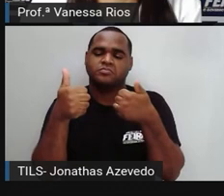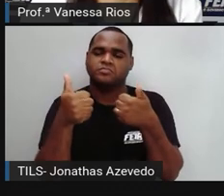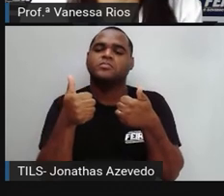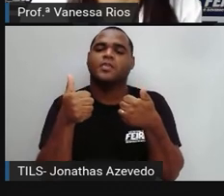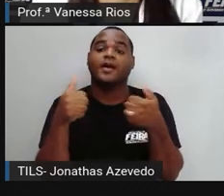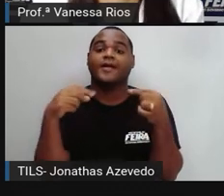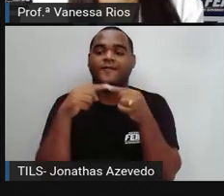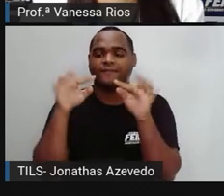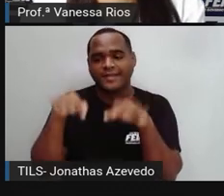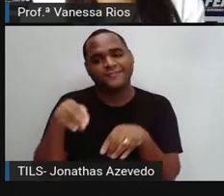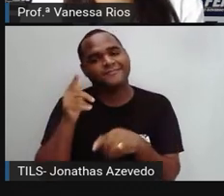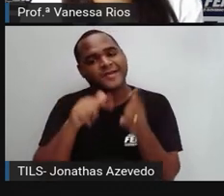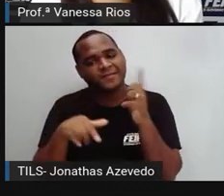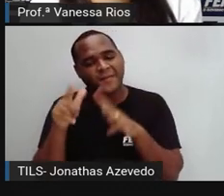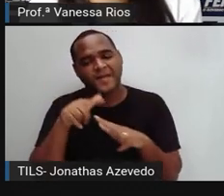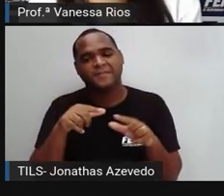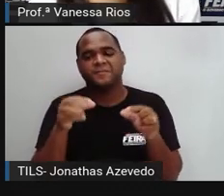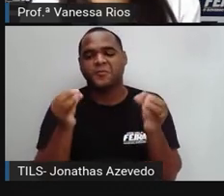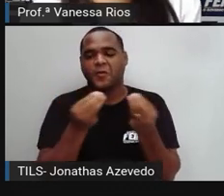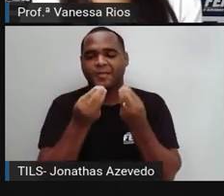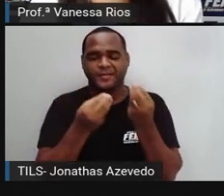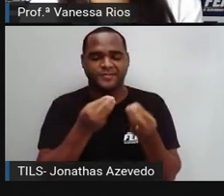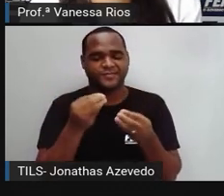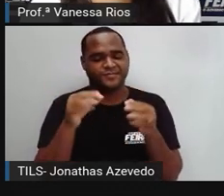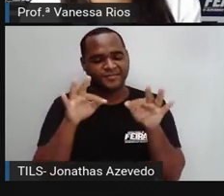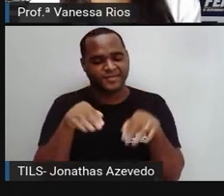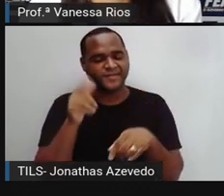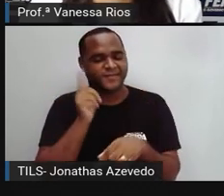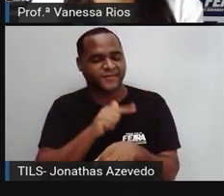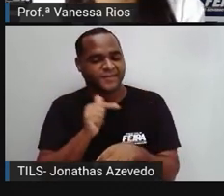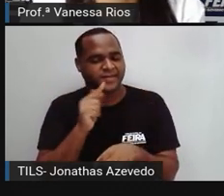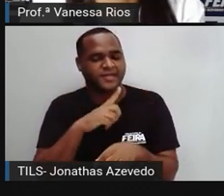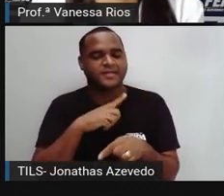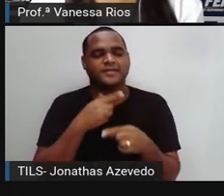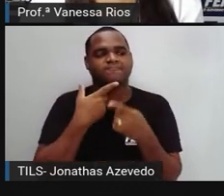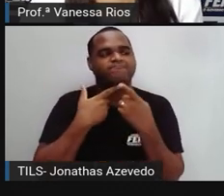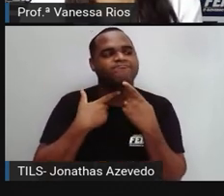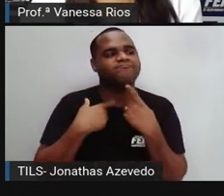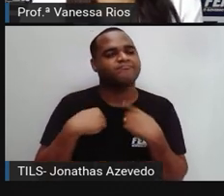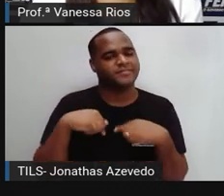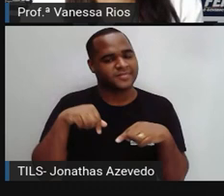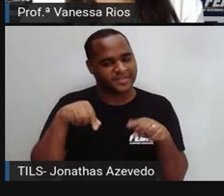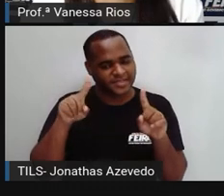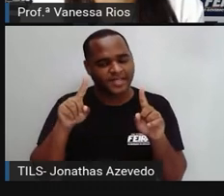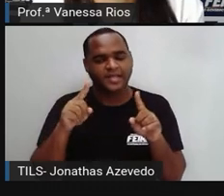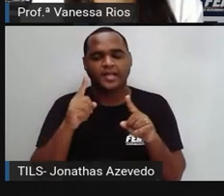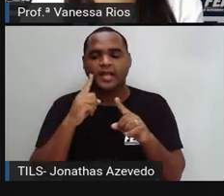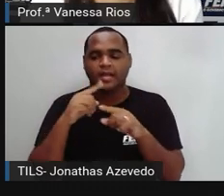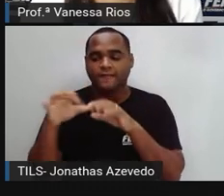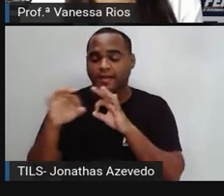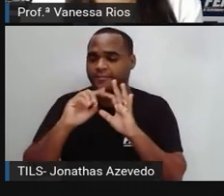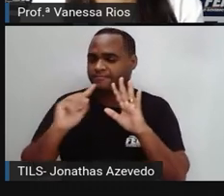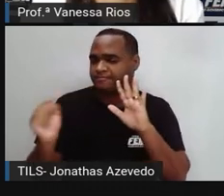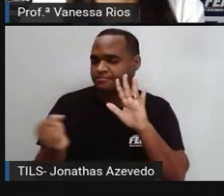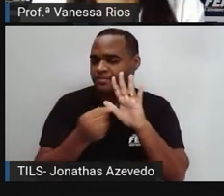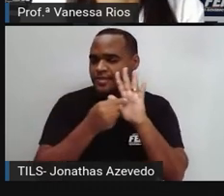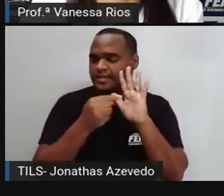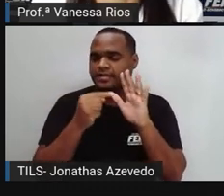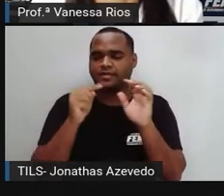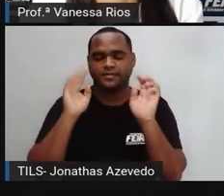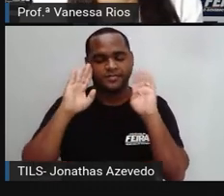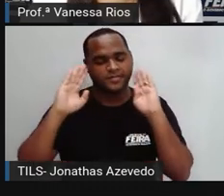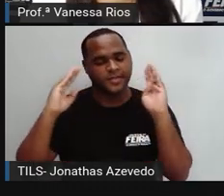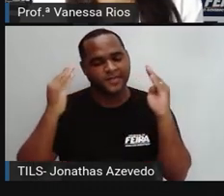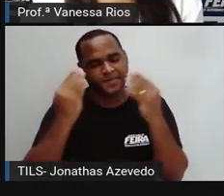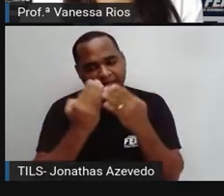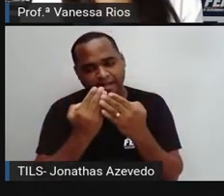no final nós conseguimos aí alcançar aquilo que a gente deseja, se nós estabelecemos metas, objetivos